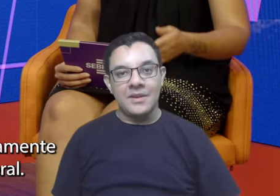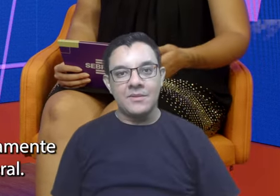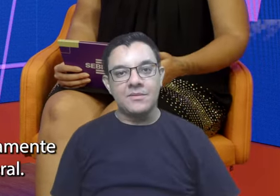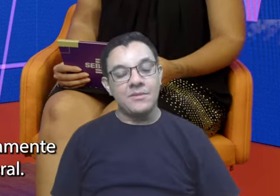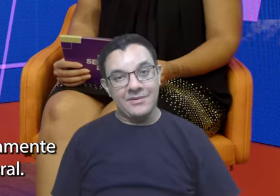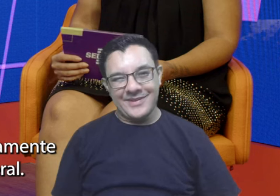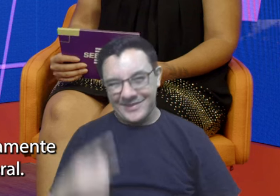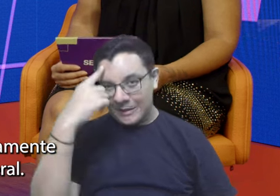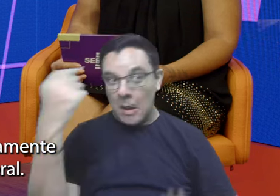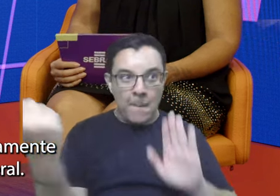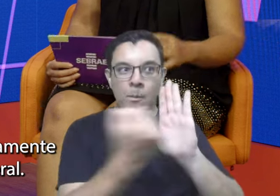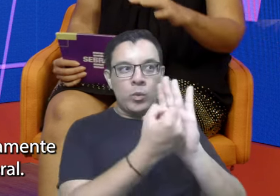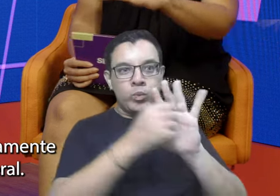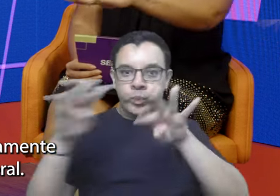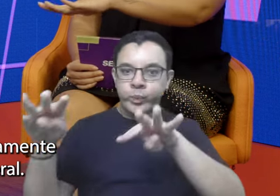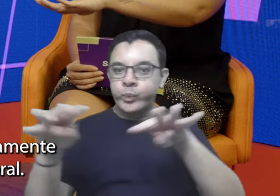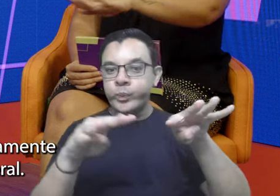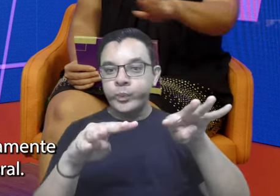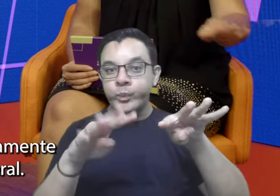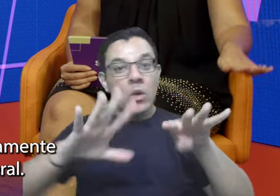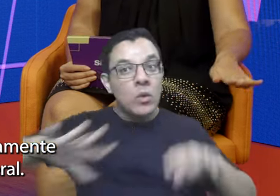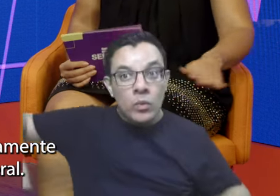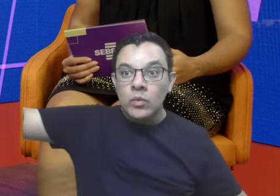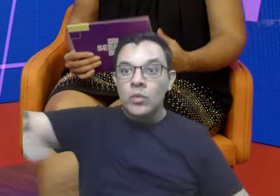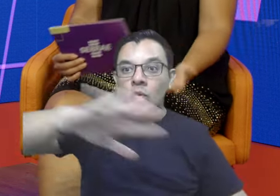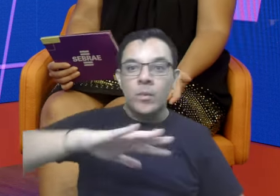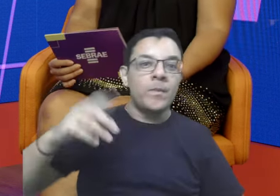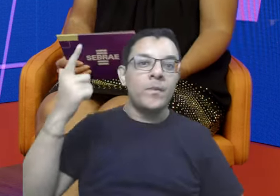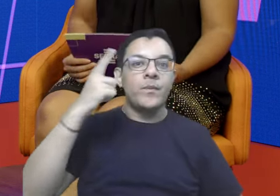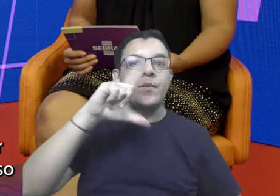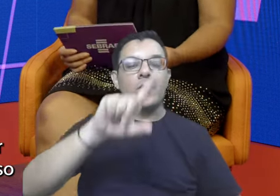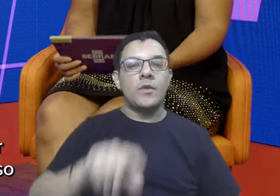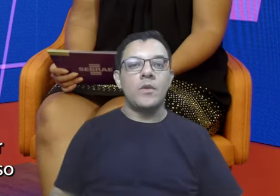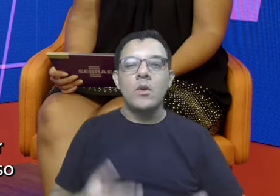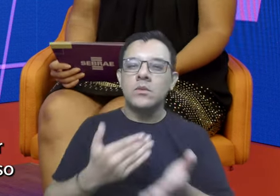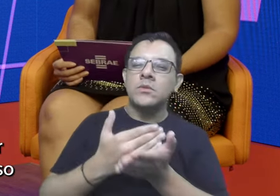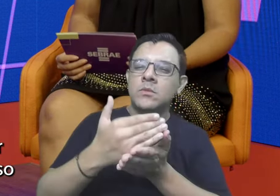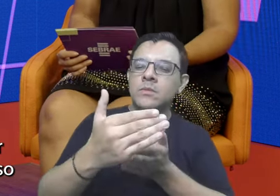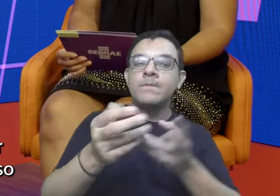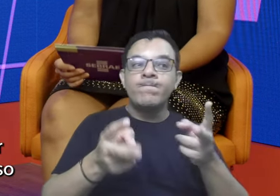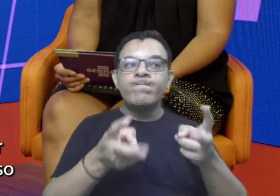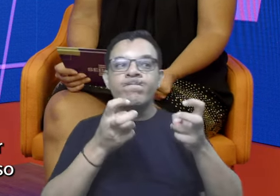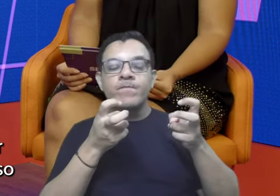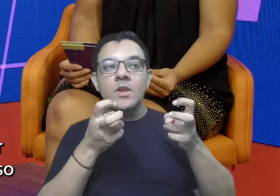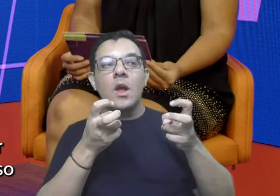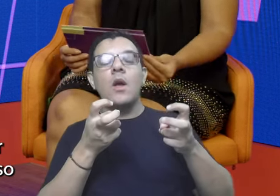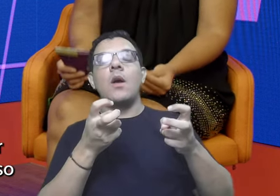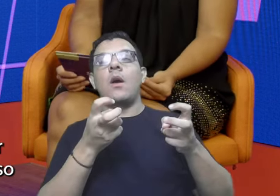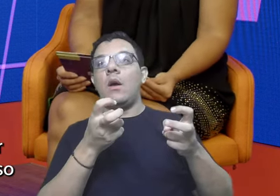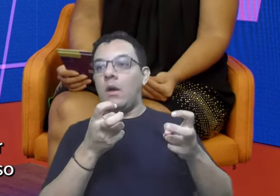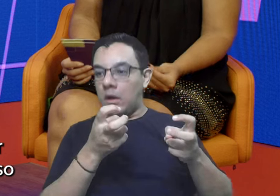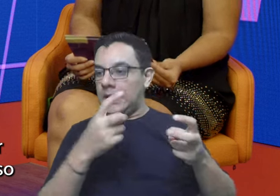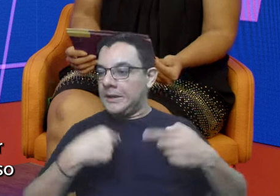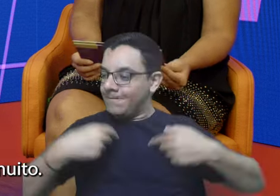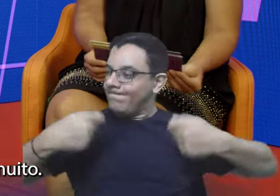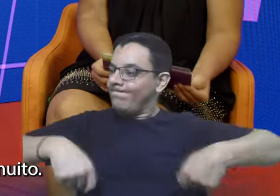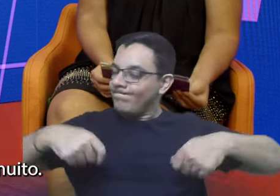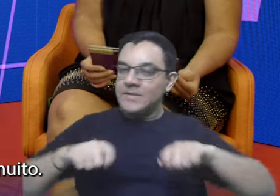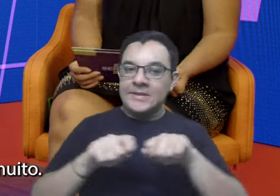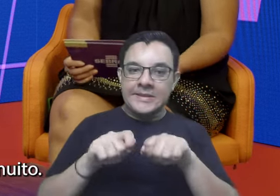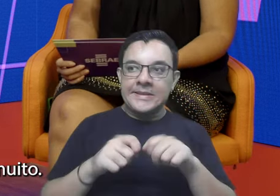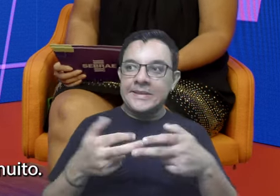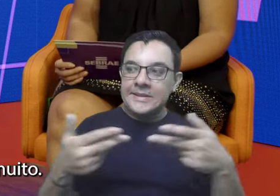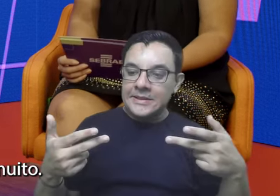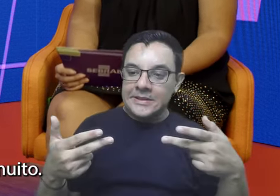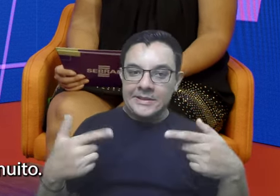marcador de texto foi exatamente por isso impactou ali geral e as pessoas começaram a se perceber nesse espaço de eu preciso fazer